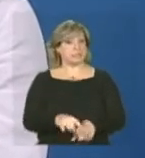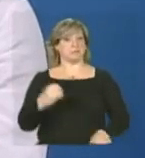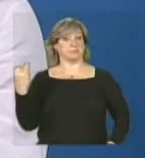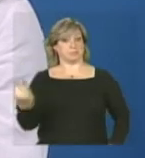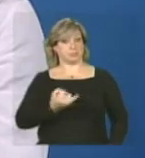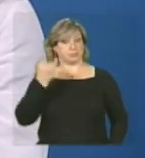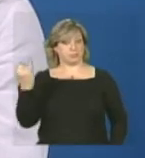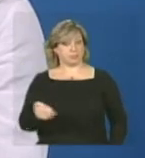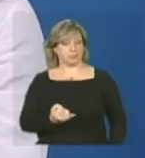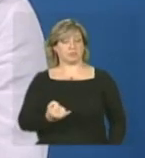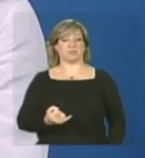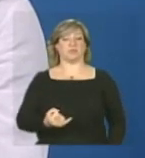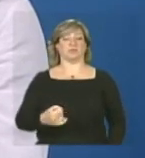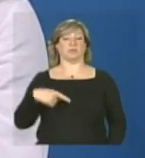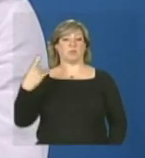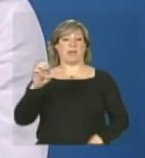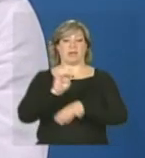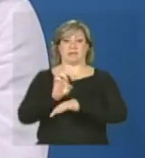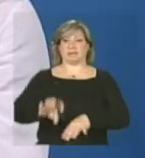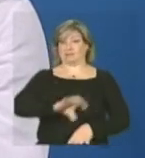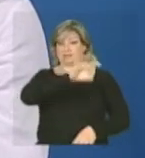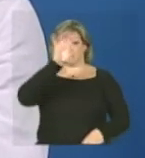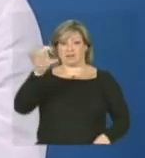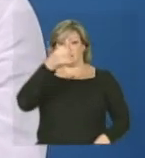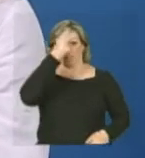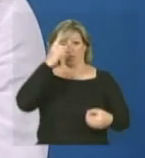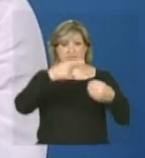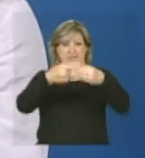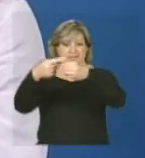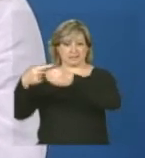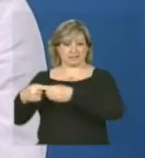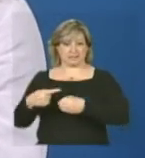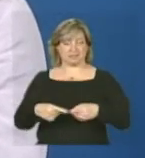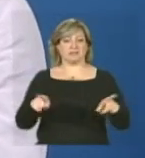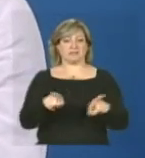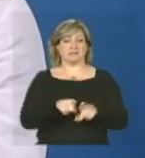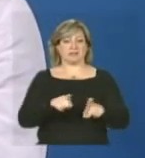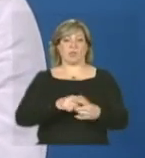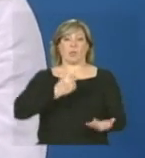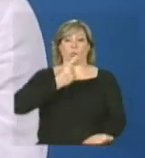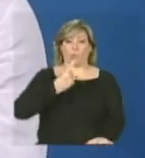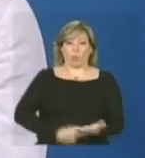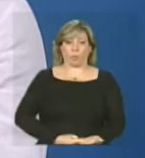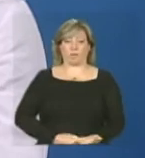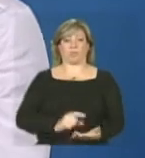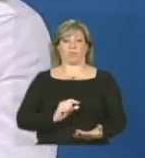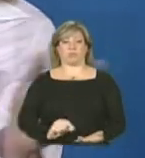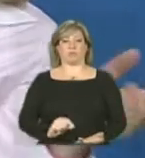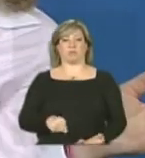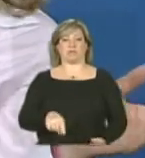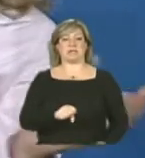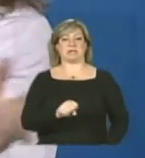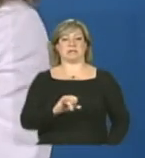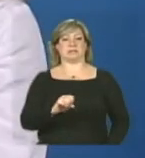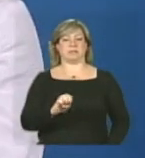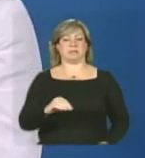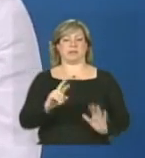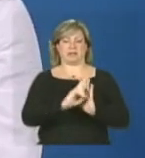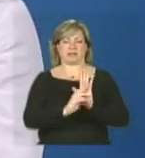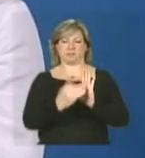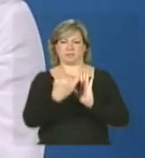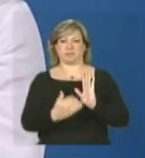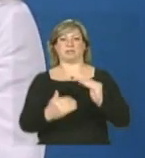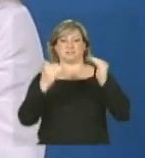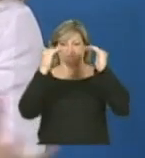cumpram as formalidades de adesão ao sistema. E, enfim, eu acho que o Juan também depois pode comentar